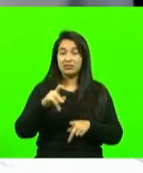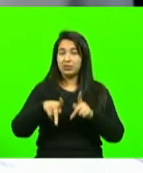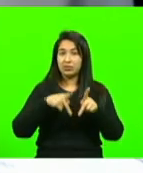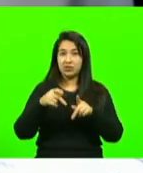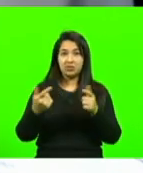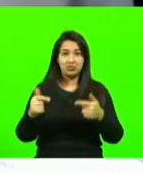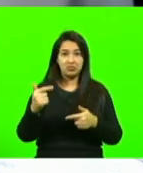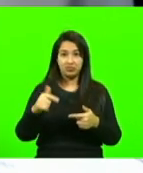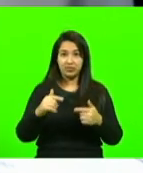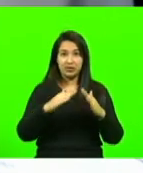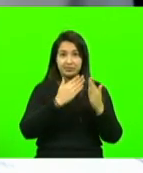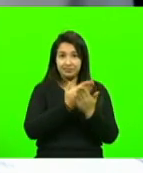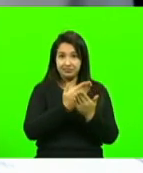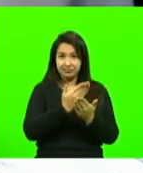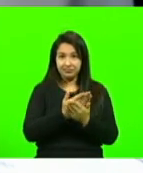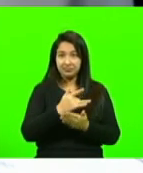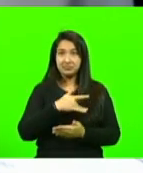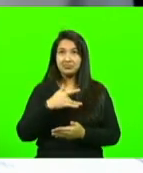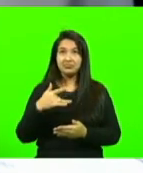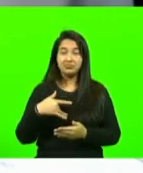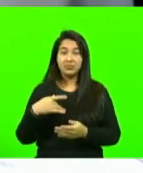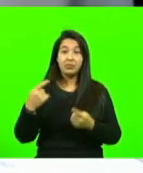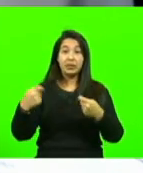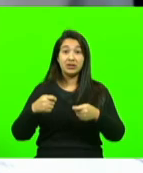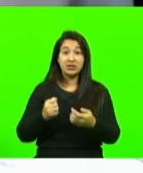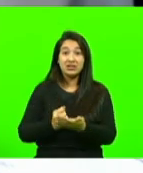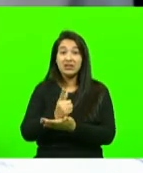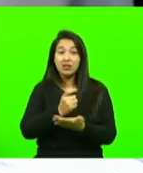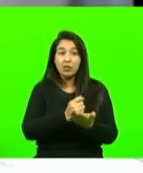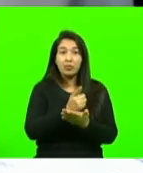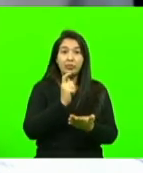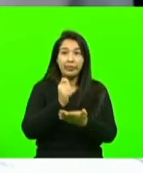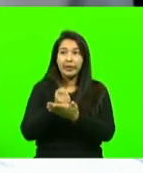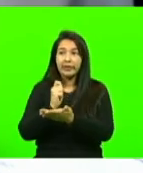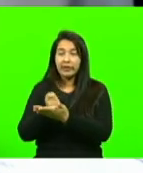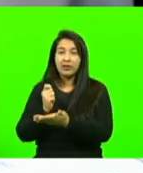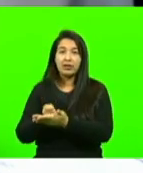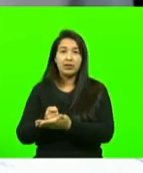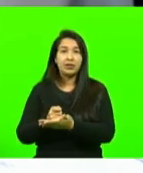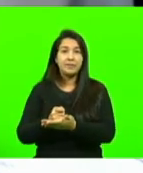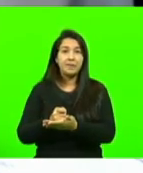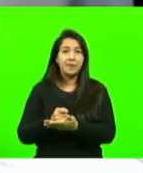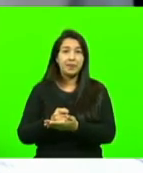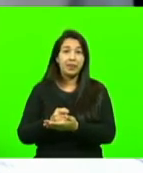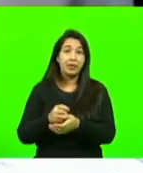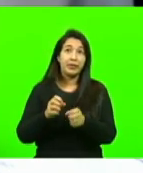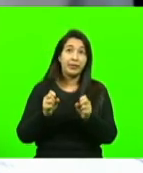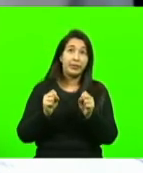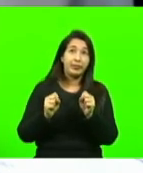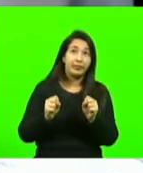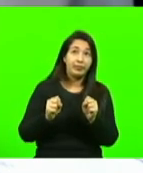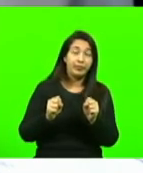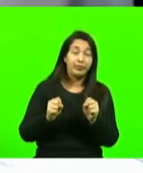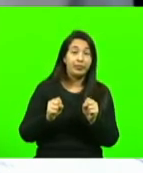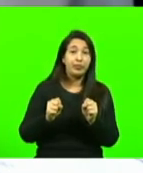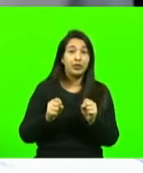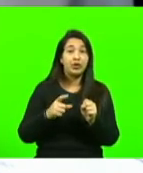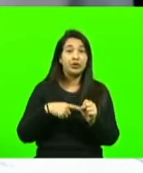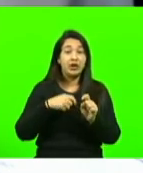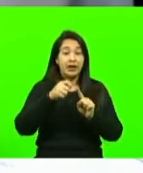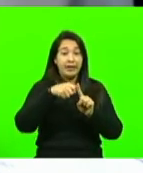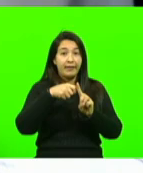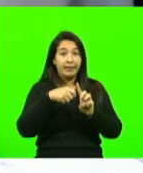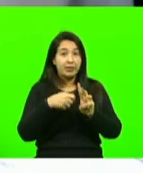educação e saúde pública vai precisar contratar vai deixar comprar né desapagar Mesmo que seja o que eles dizem que não é mensalidade